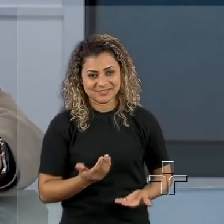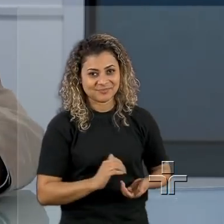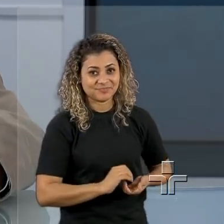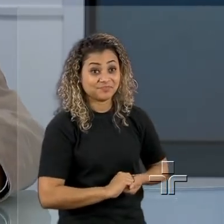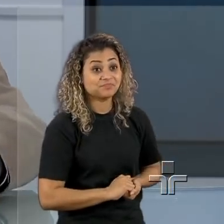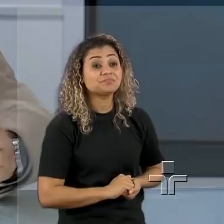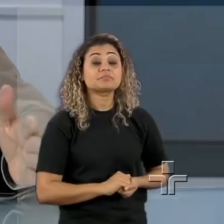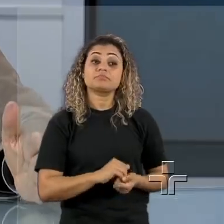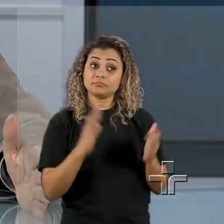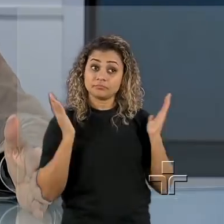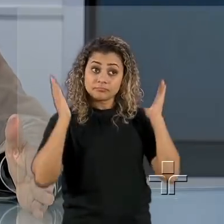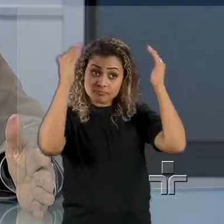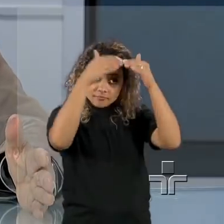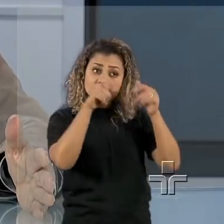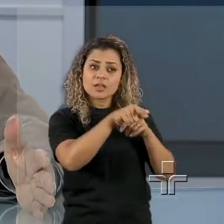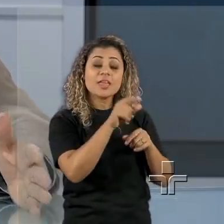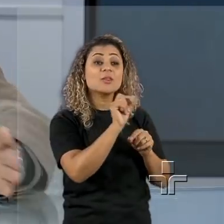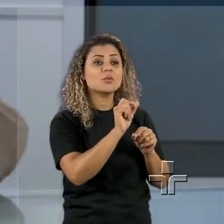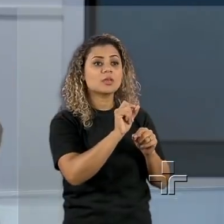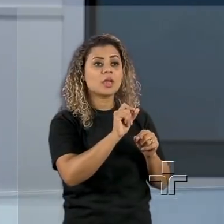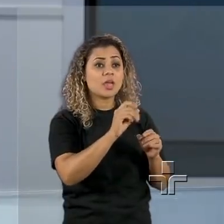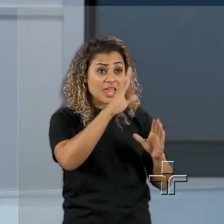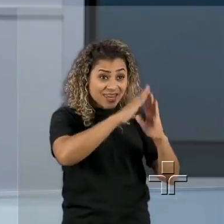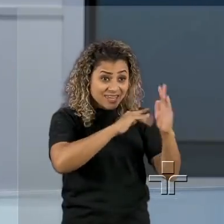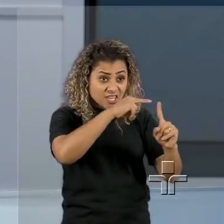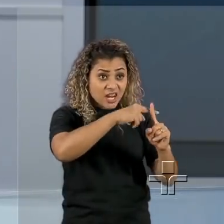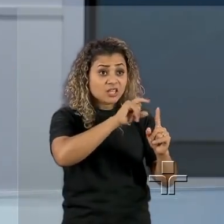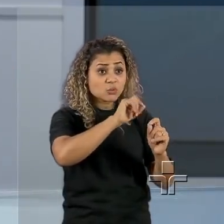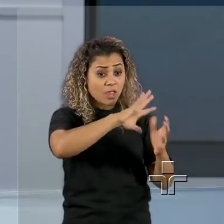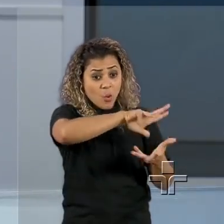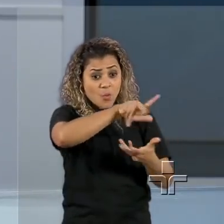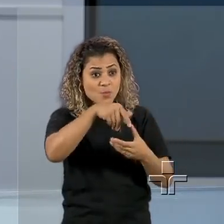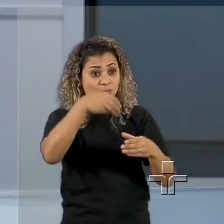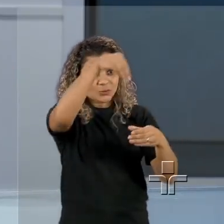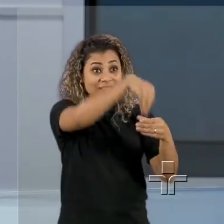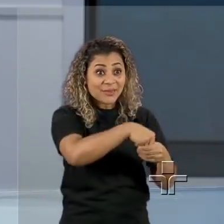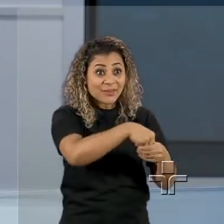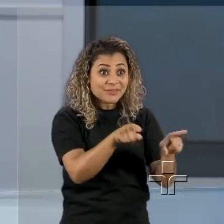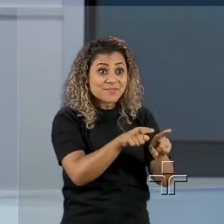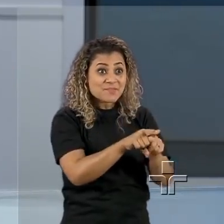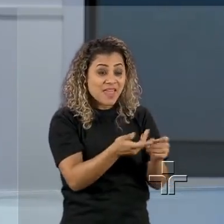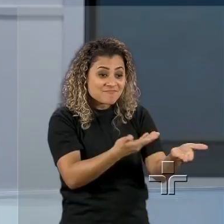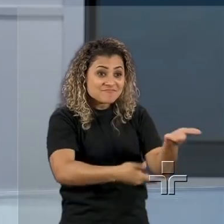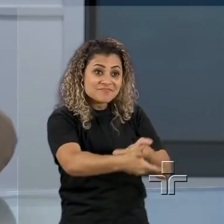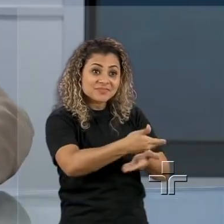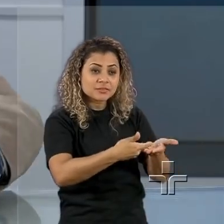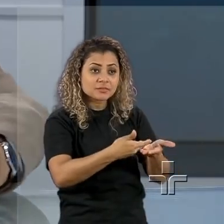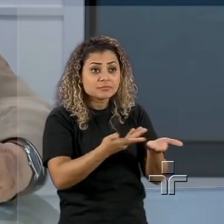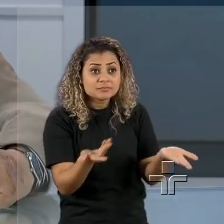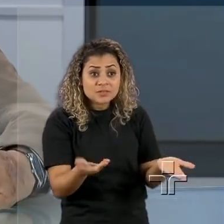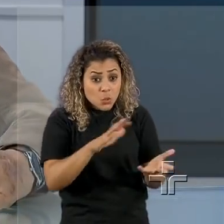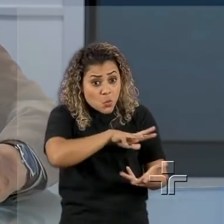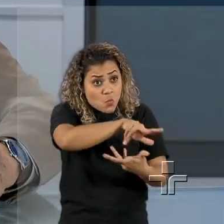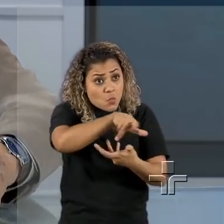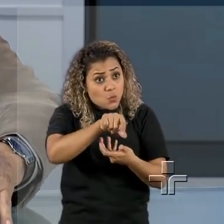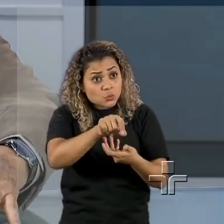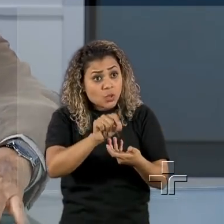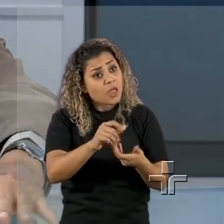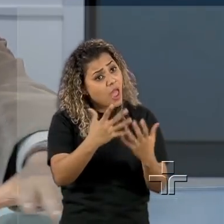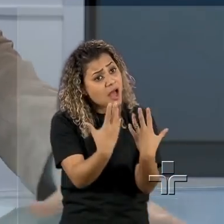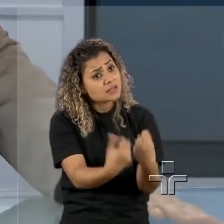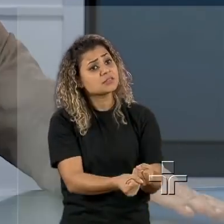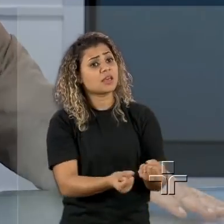faz parte das novas regras impostas pelo governo nacionalista e anti-imigração do premier Giuseppe Conte.